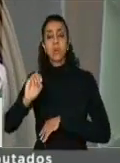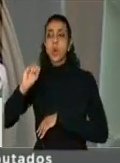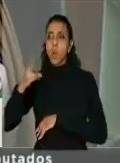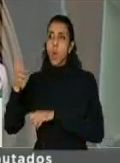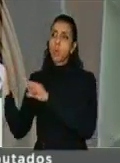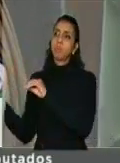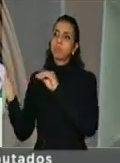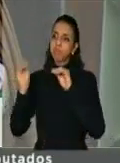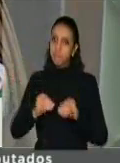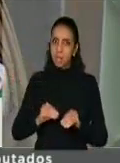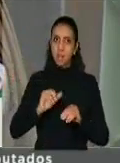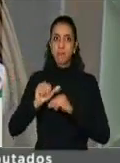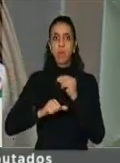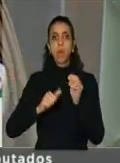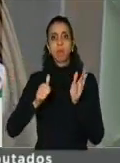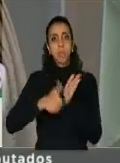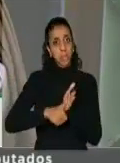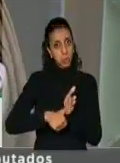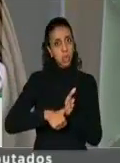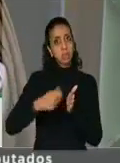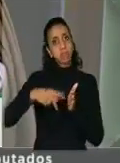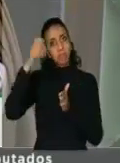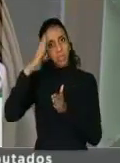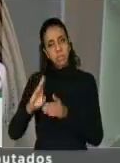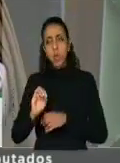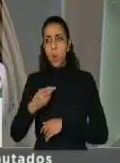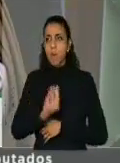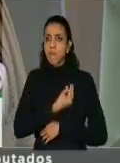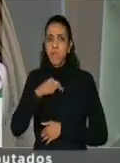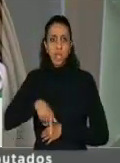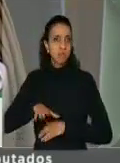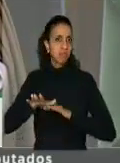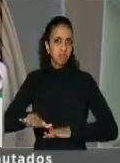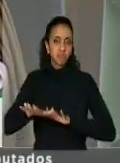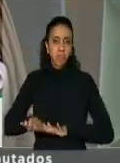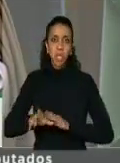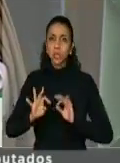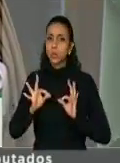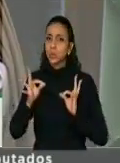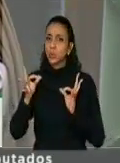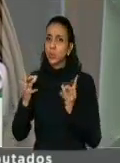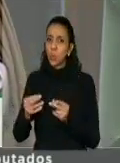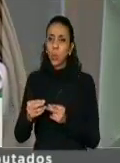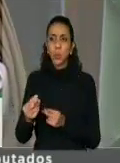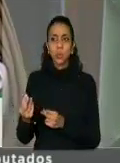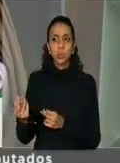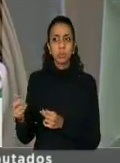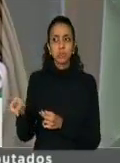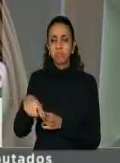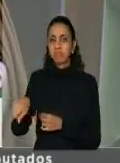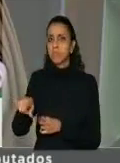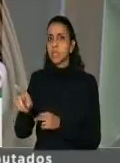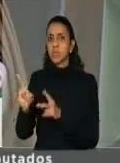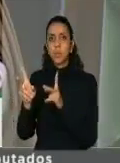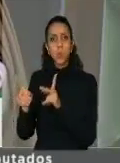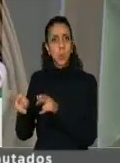naturalizaram aqui ou que simplesmente vivem aqui como permanentes, todos têm a mesma missão